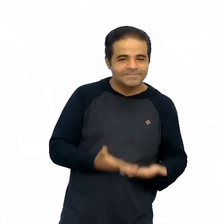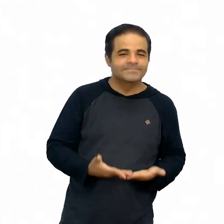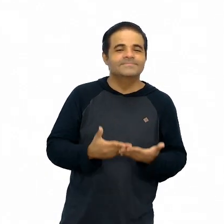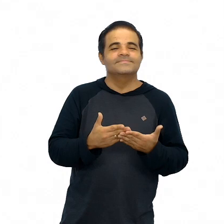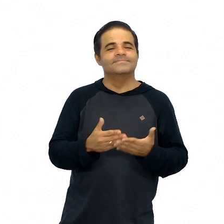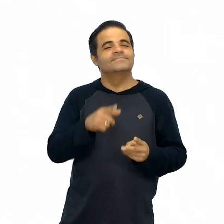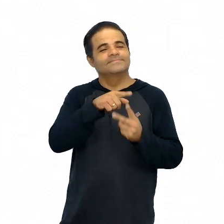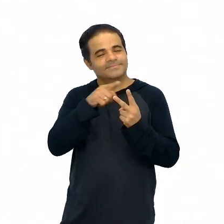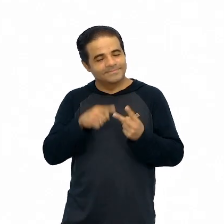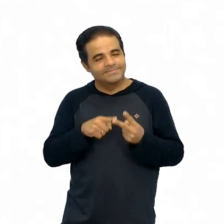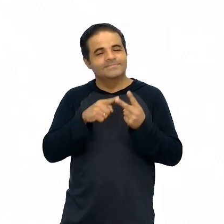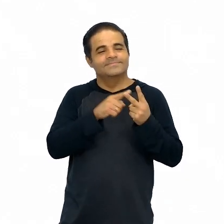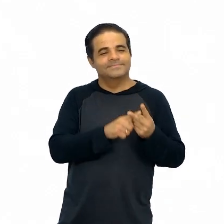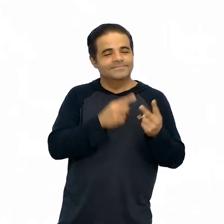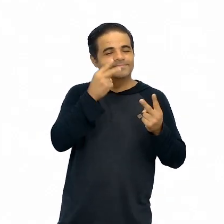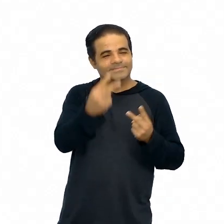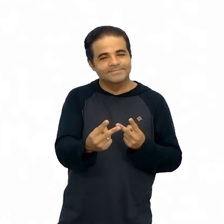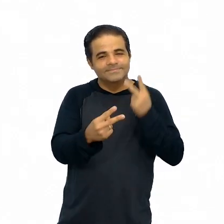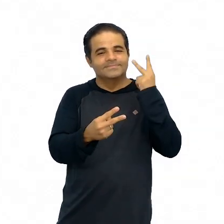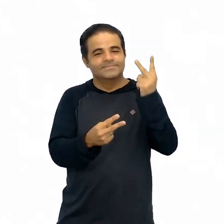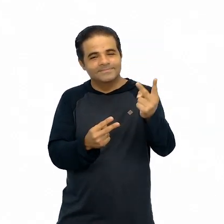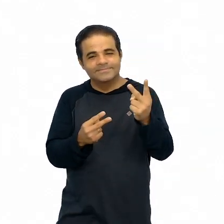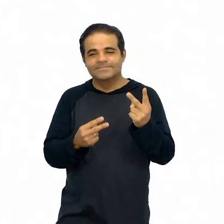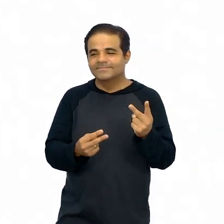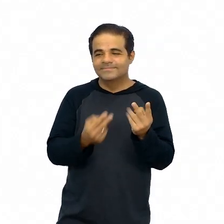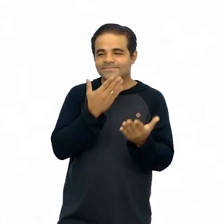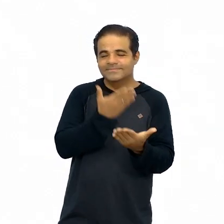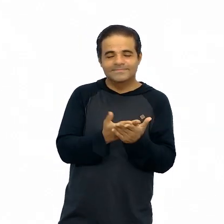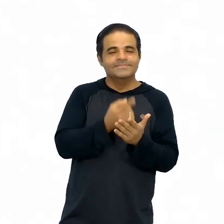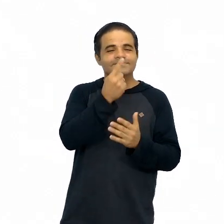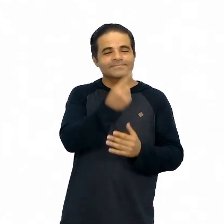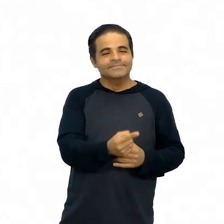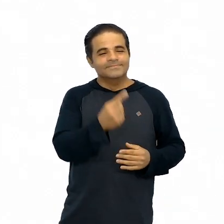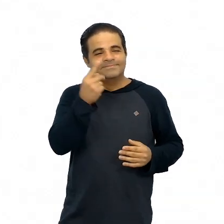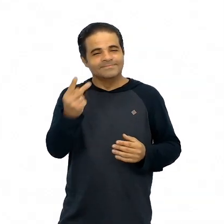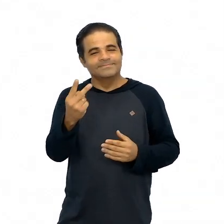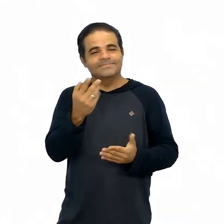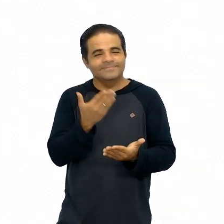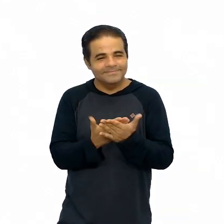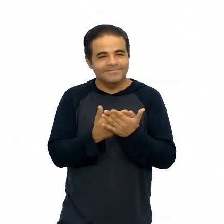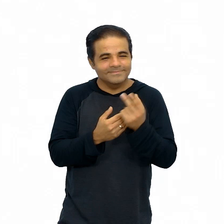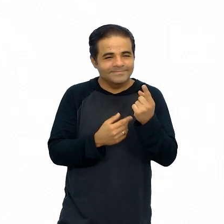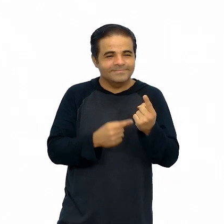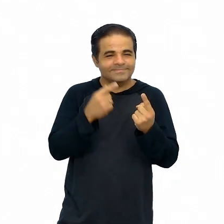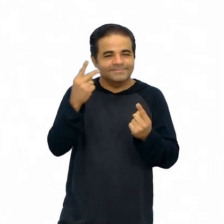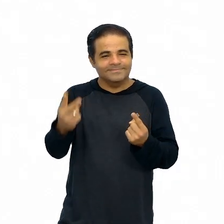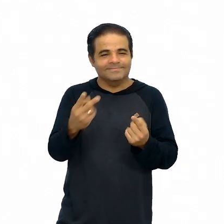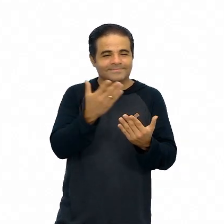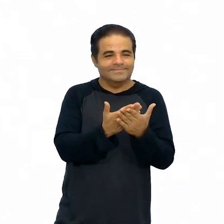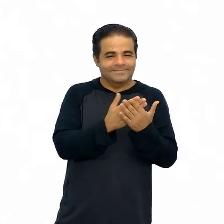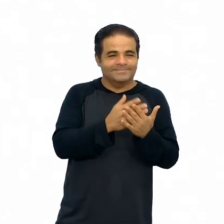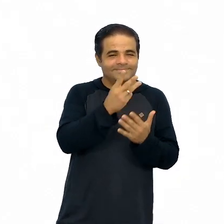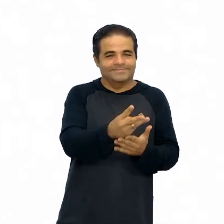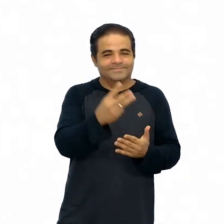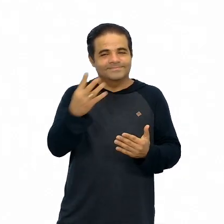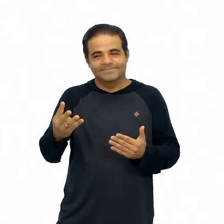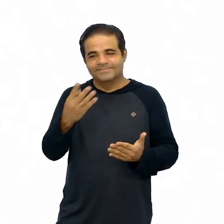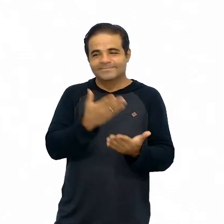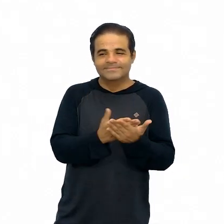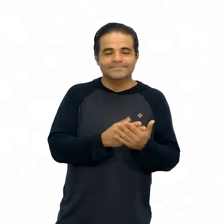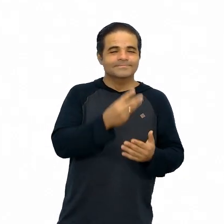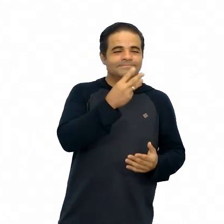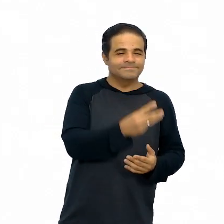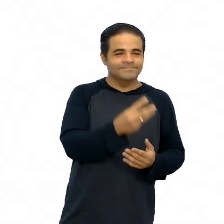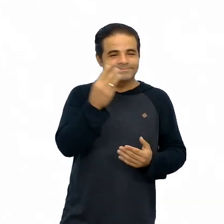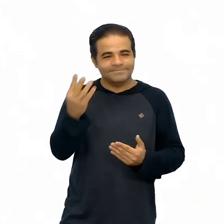a 2. A aula 1 e 2 traz estudo do triângulo retângulo. A aula